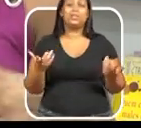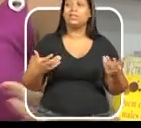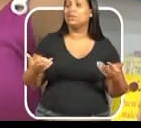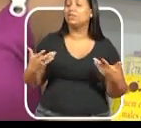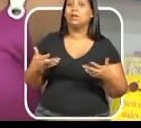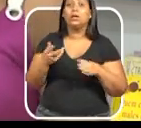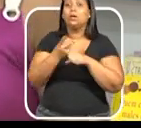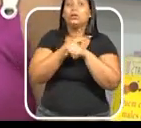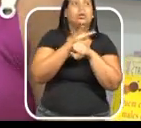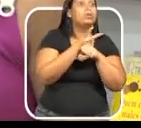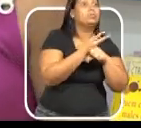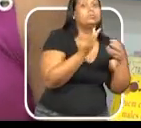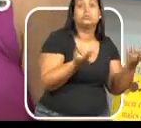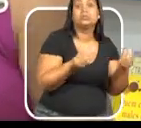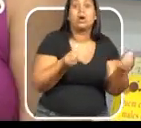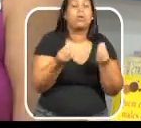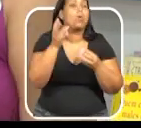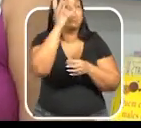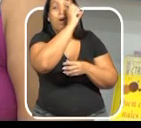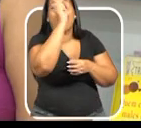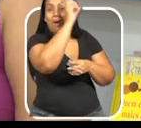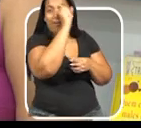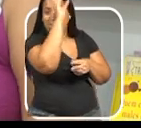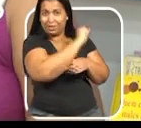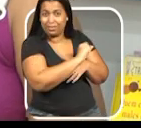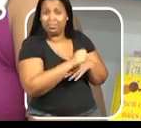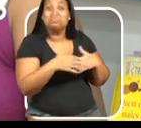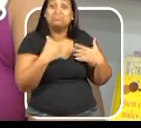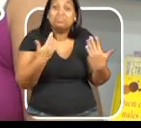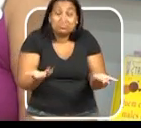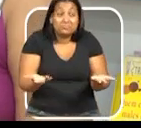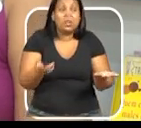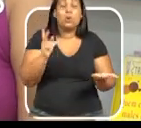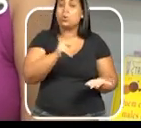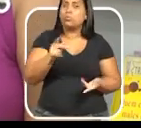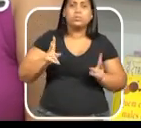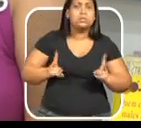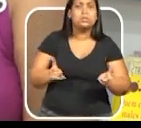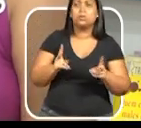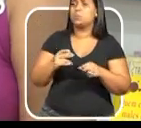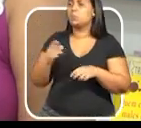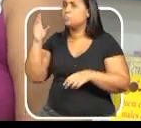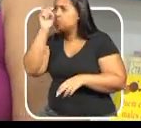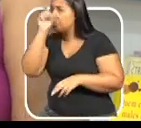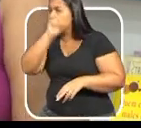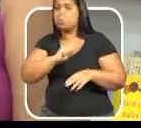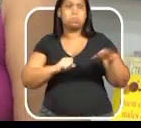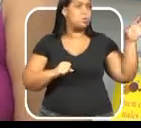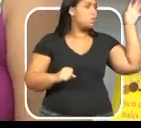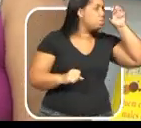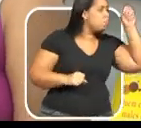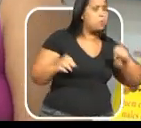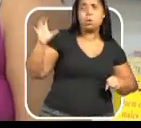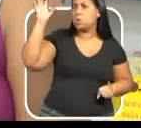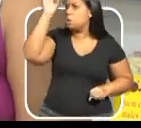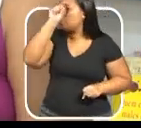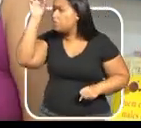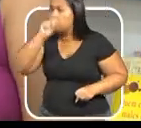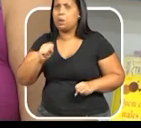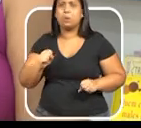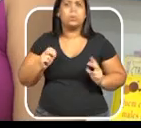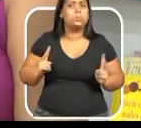que buscar outras formas de fazer. Então, o professor ele tem que estar em constante busca, entendeu? Em